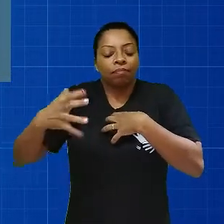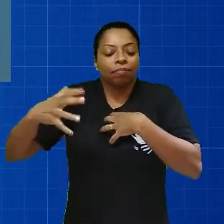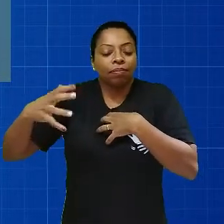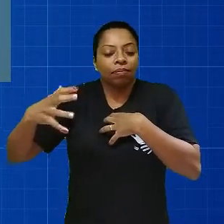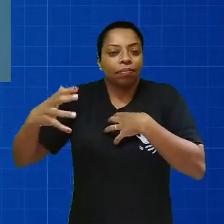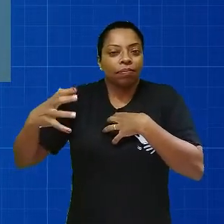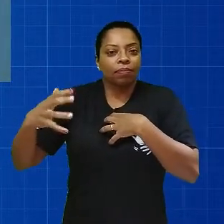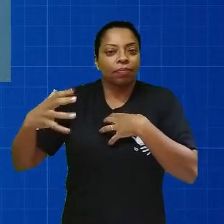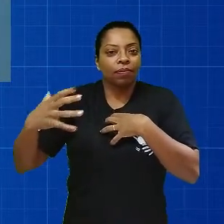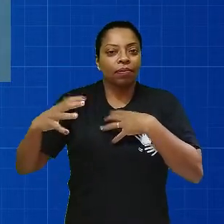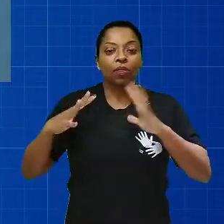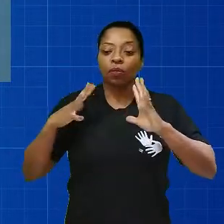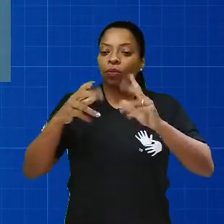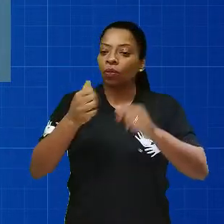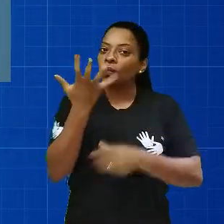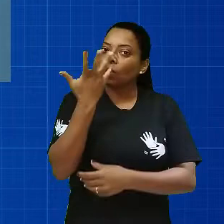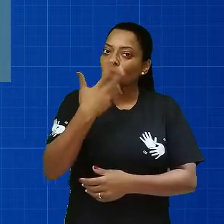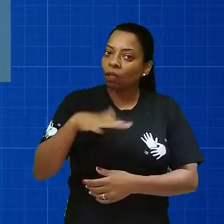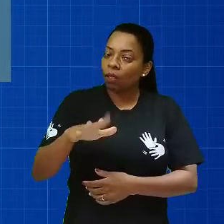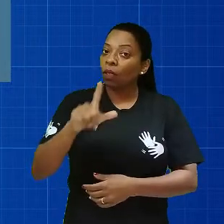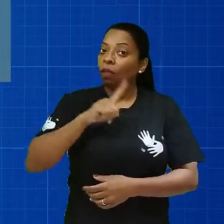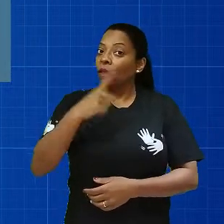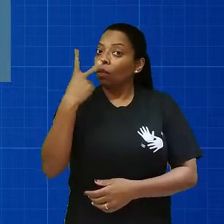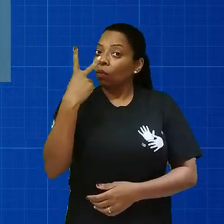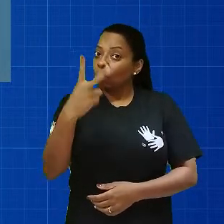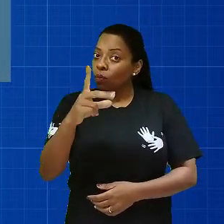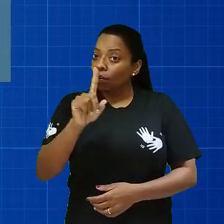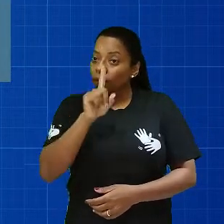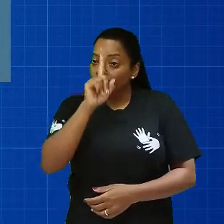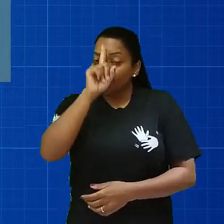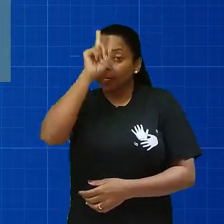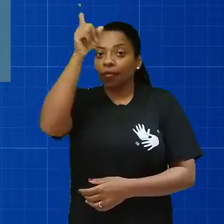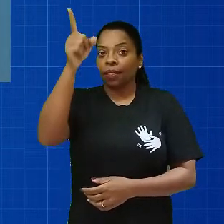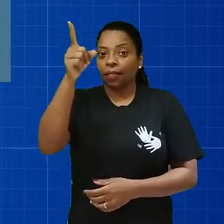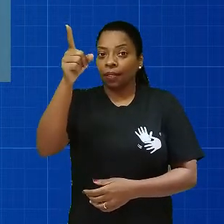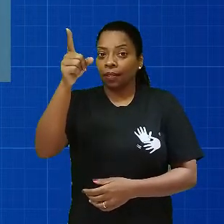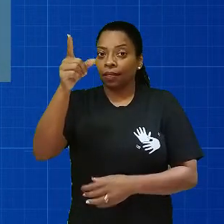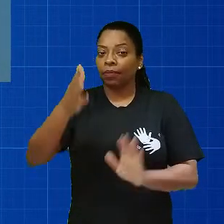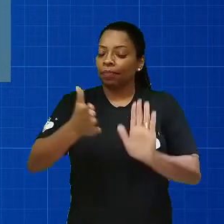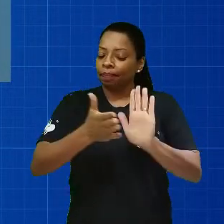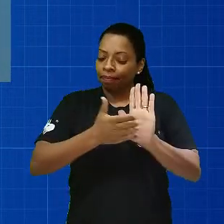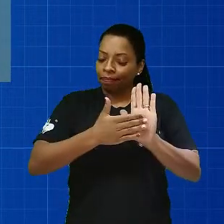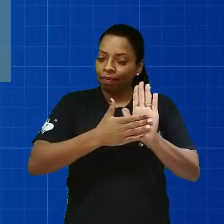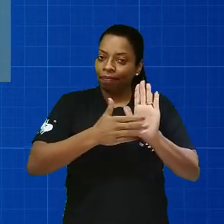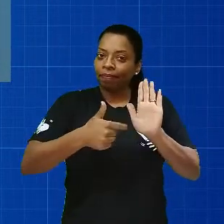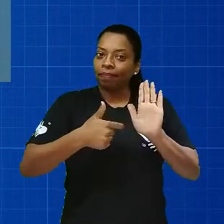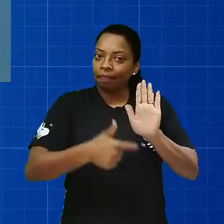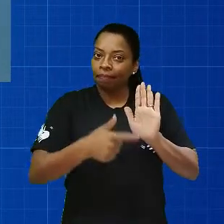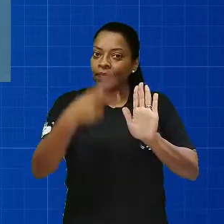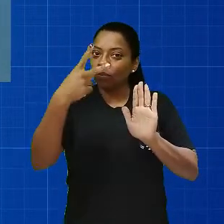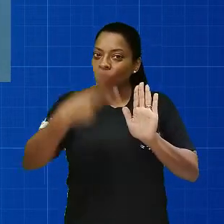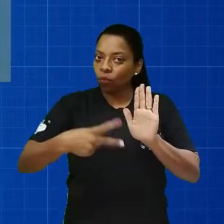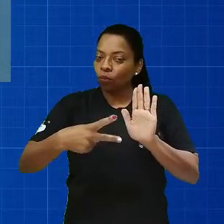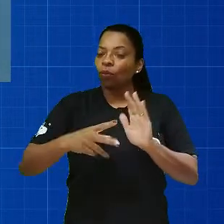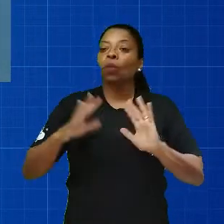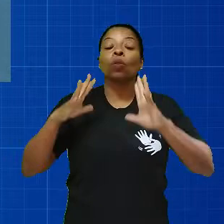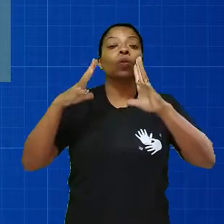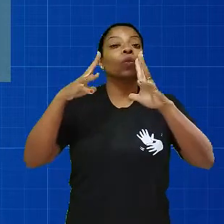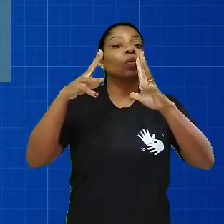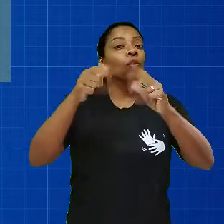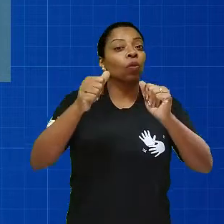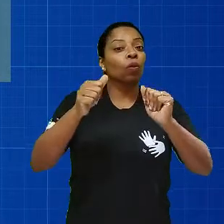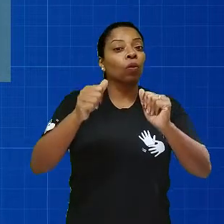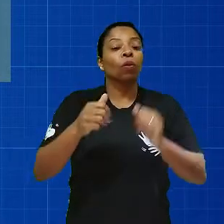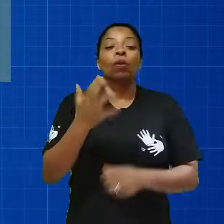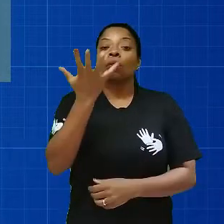percepção sonora das crianças. Então, a gente trouxe duas ideias dentro de uma mesma proposta. Então, todas as unidades de